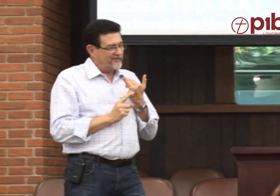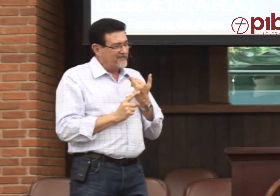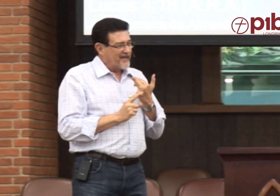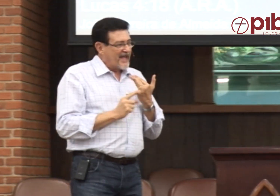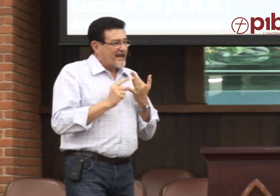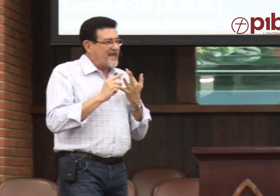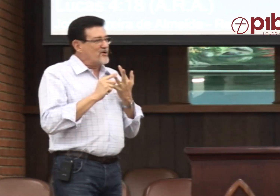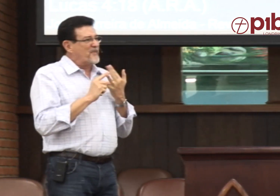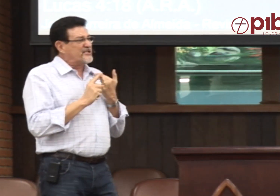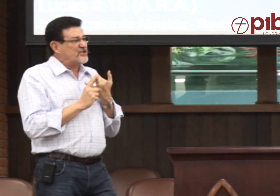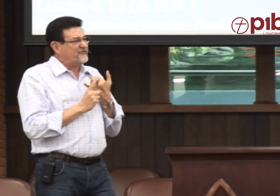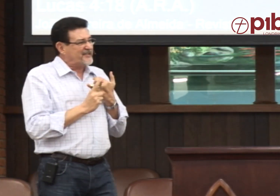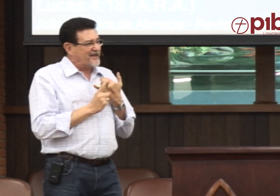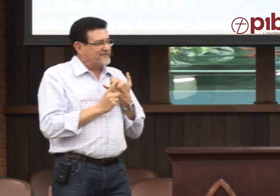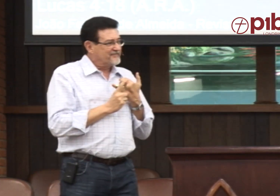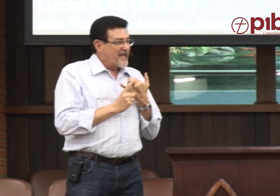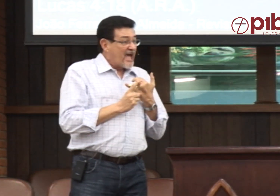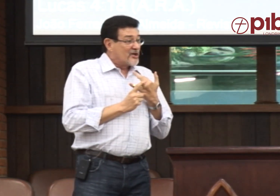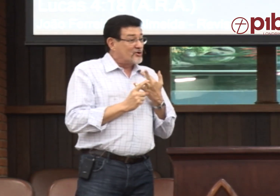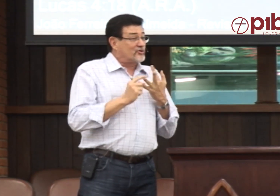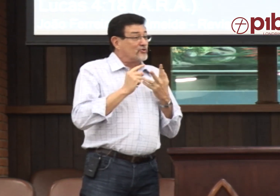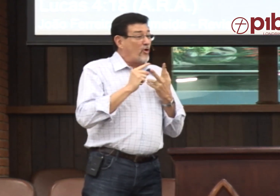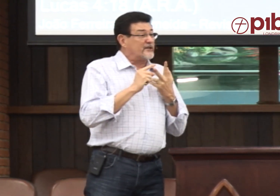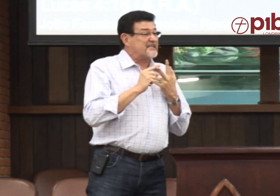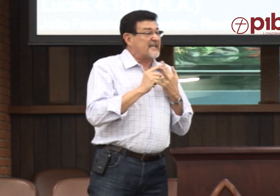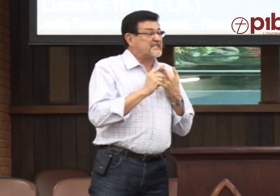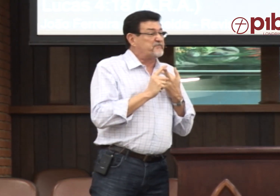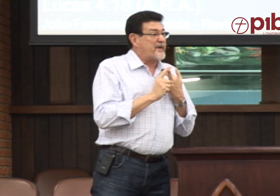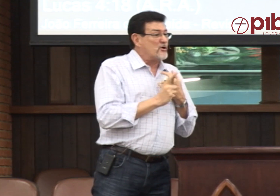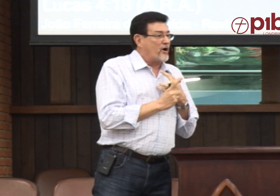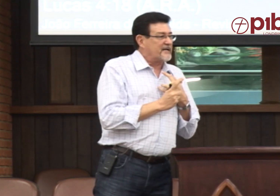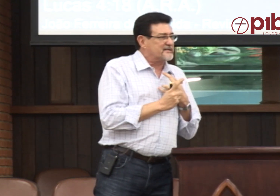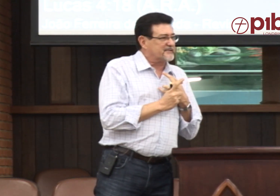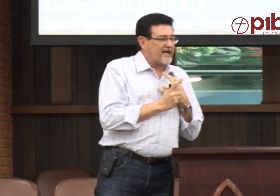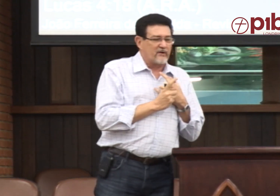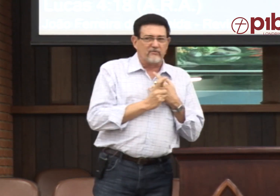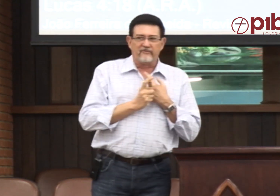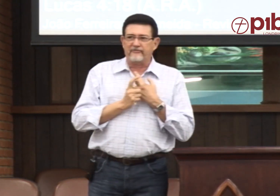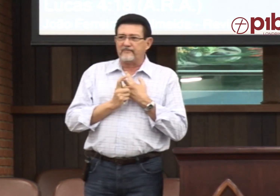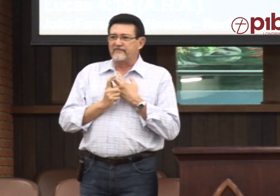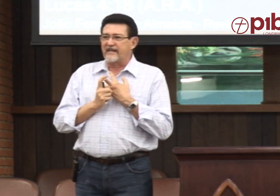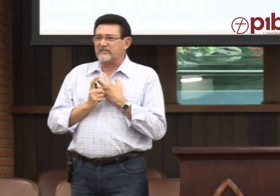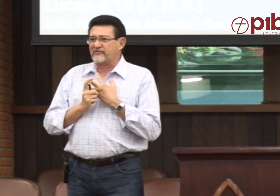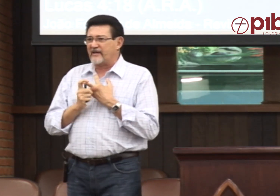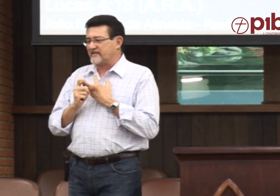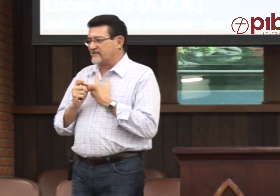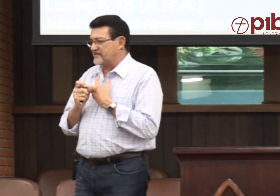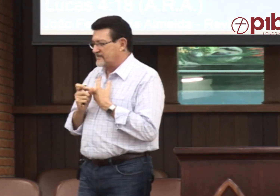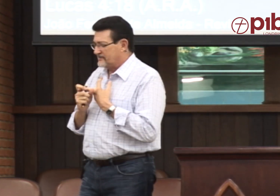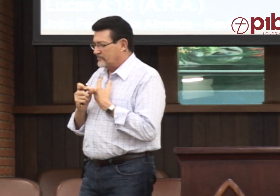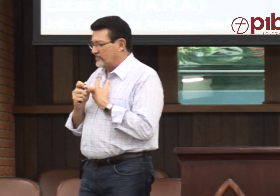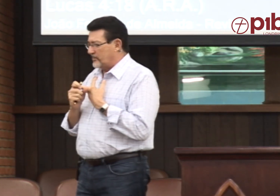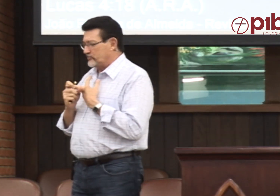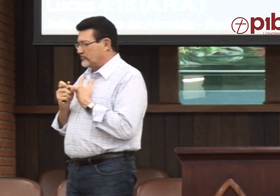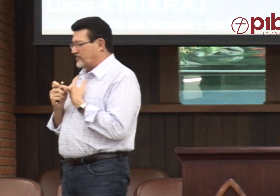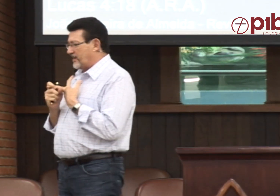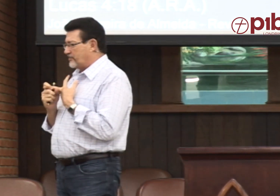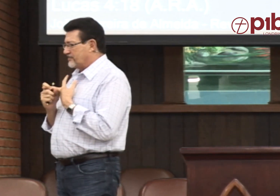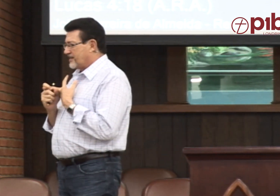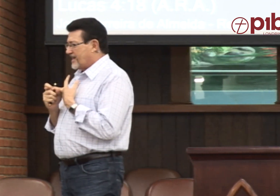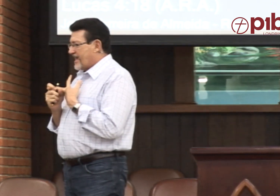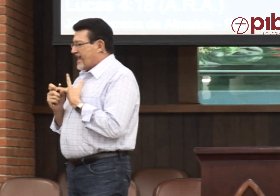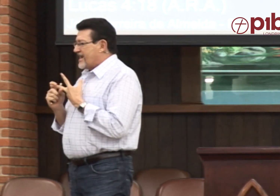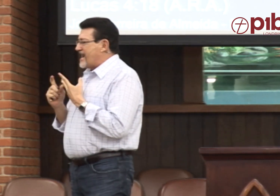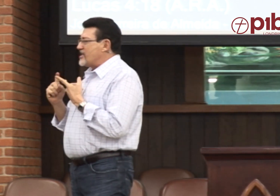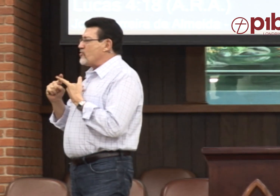ano do Jubileu nenhuma dívida todas as penhoras eram desfeitas no ano do